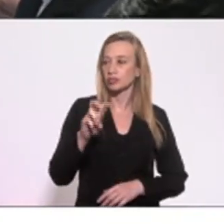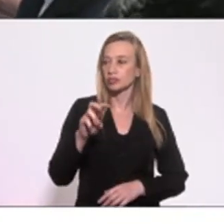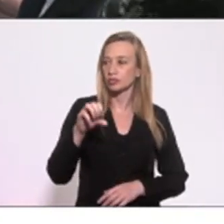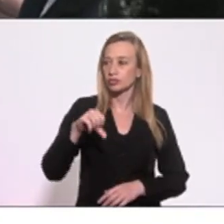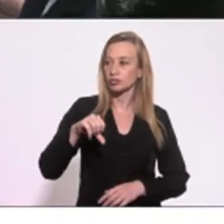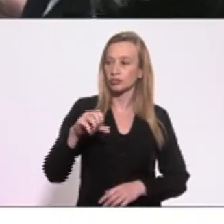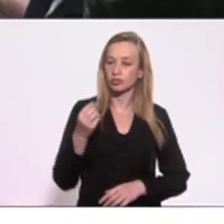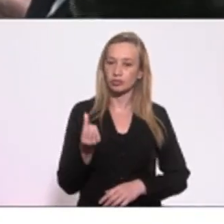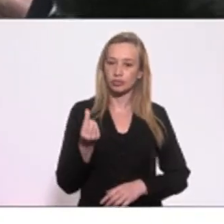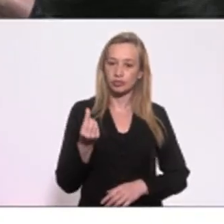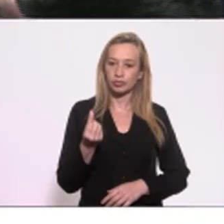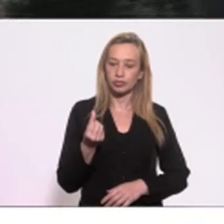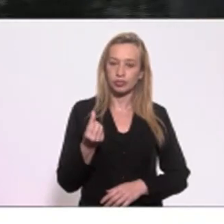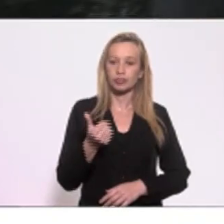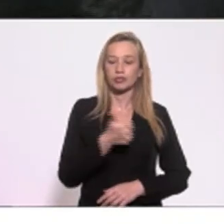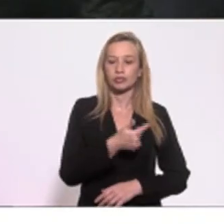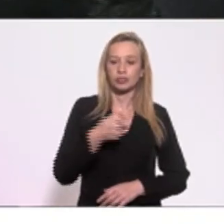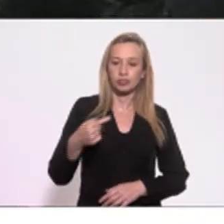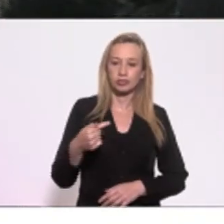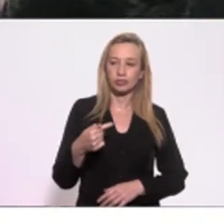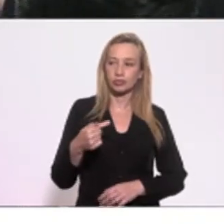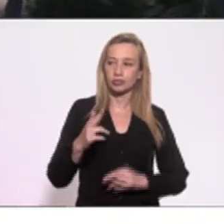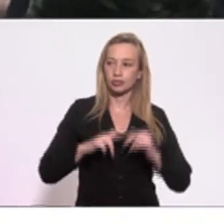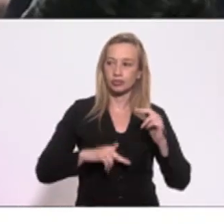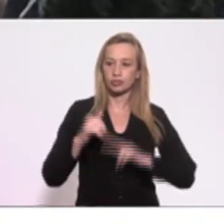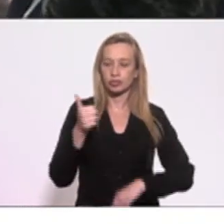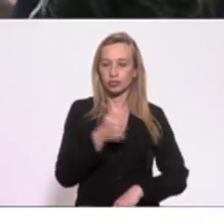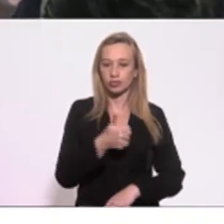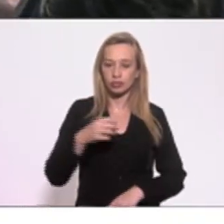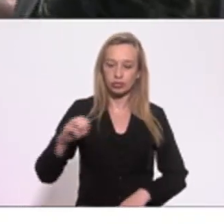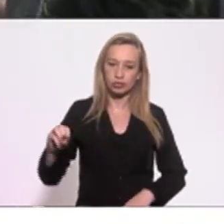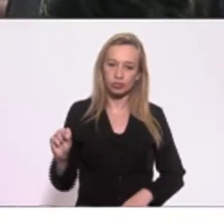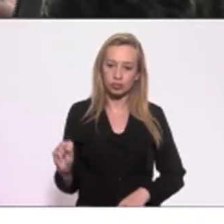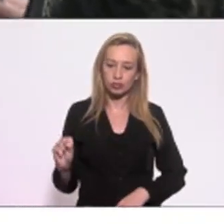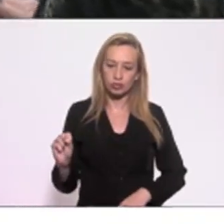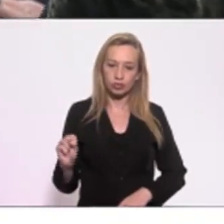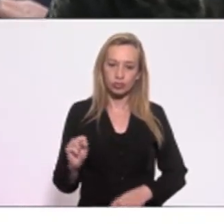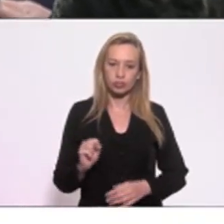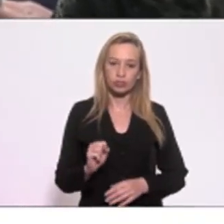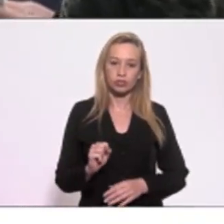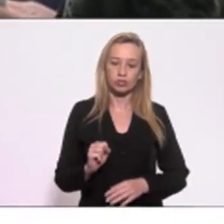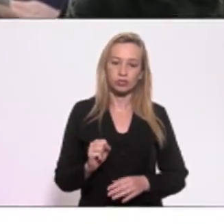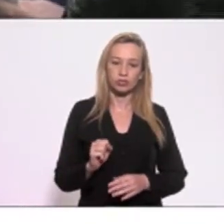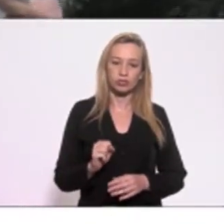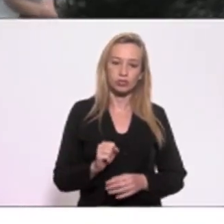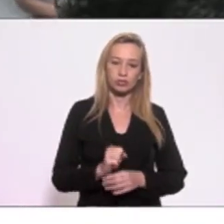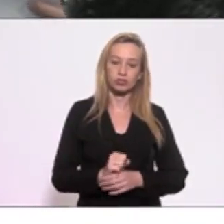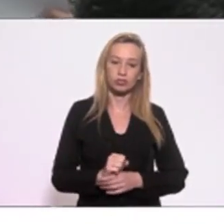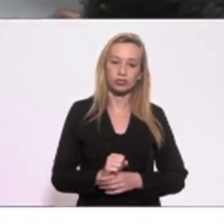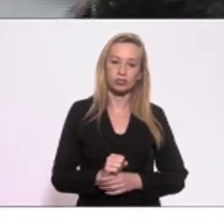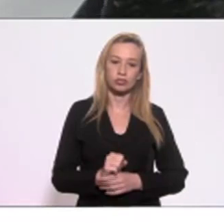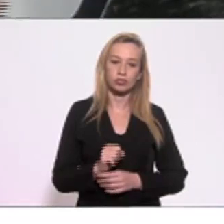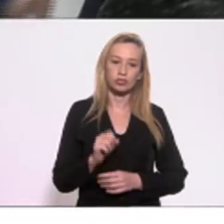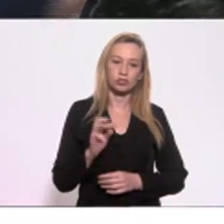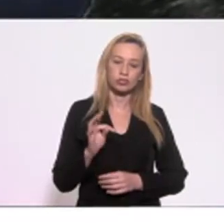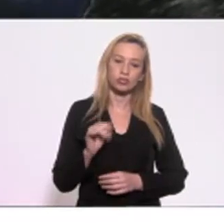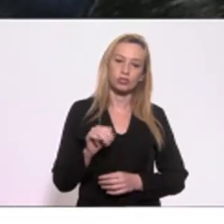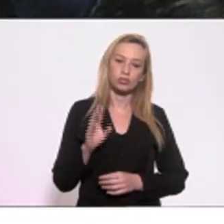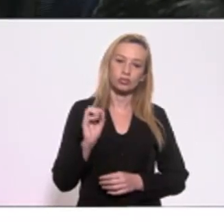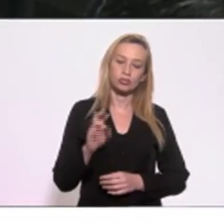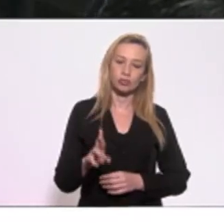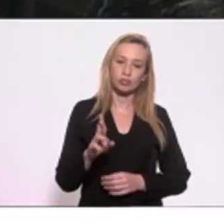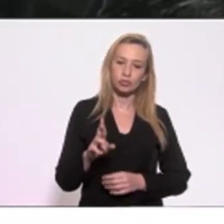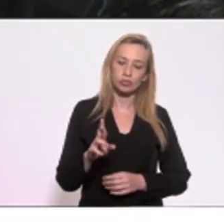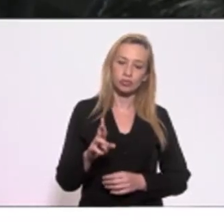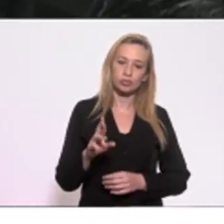29596, de 17 de julho de 2008, tombou a Cobal do Maitá. E